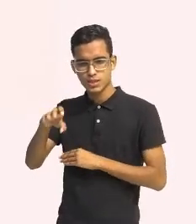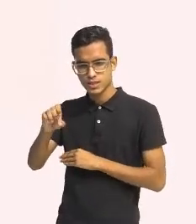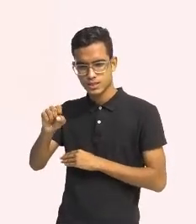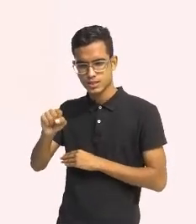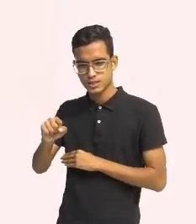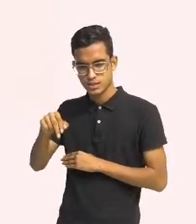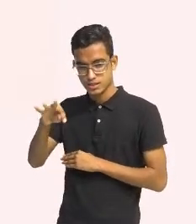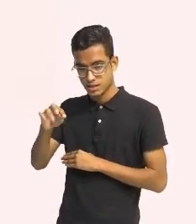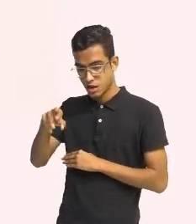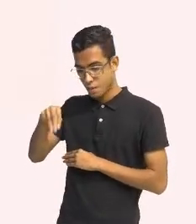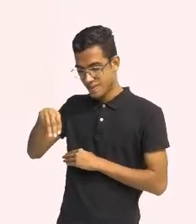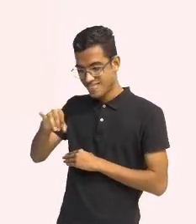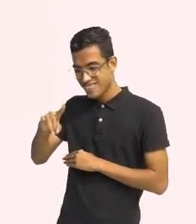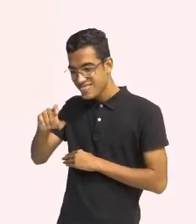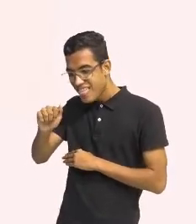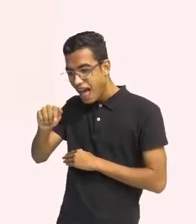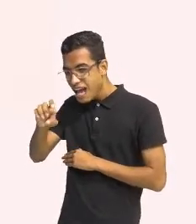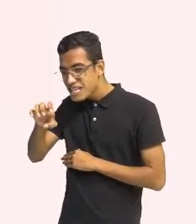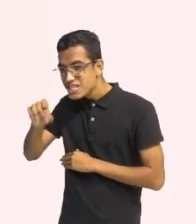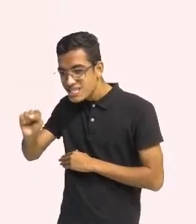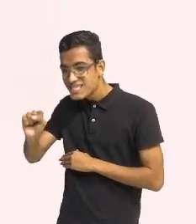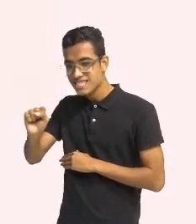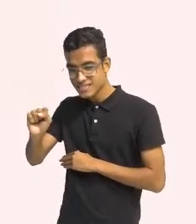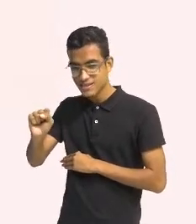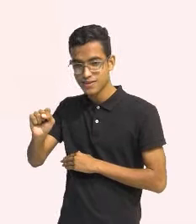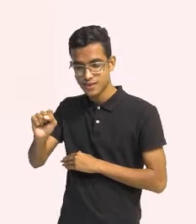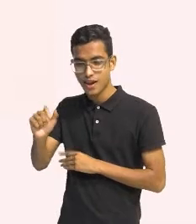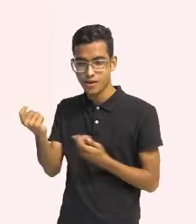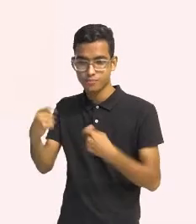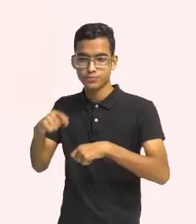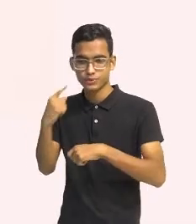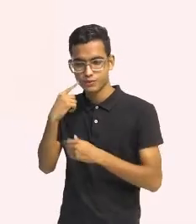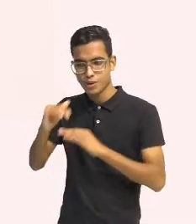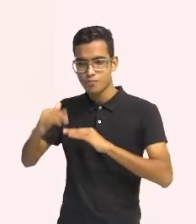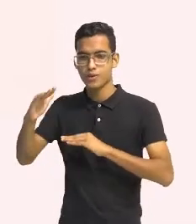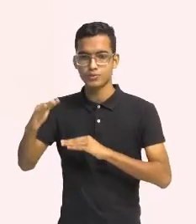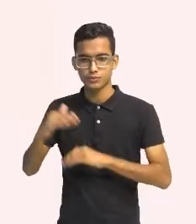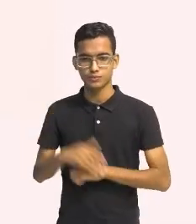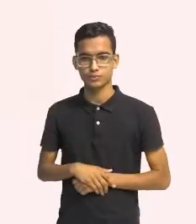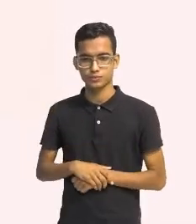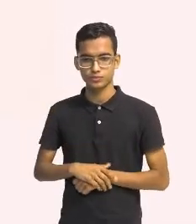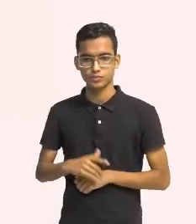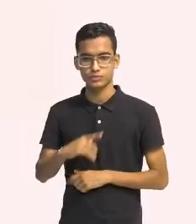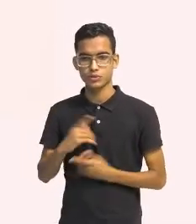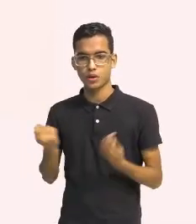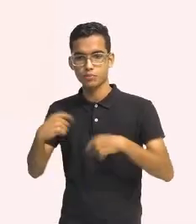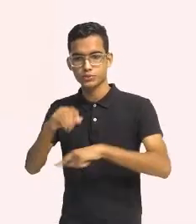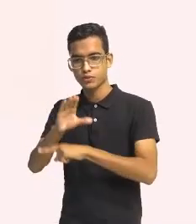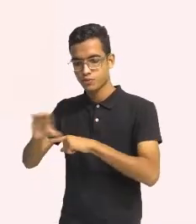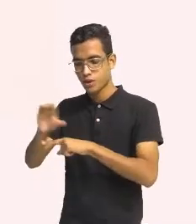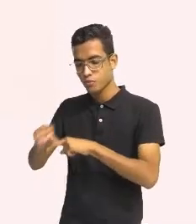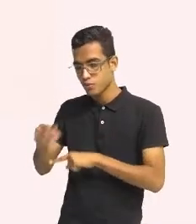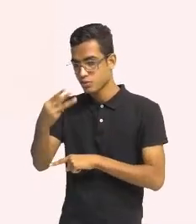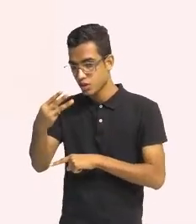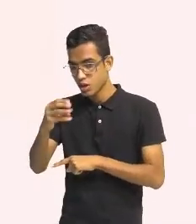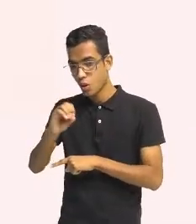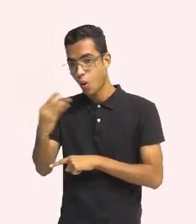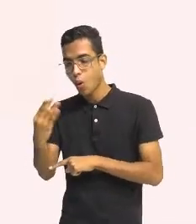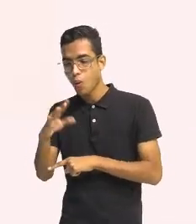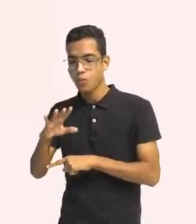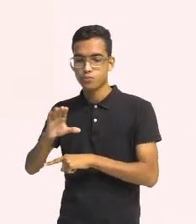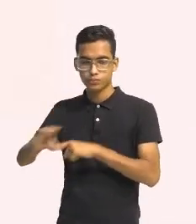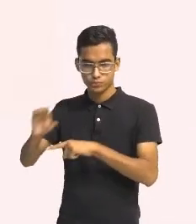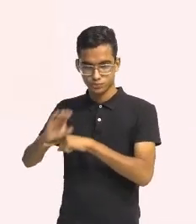a gente tem que ter pelo menos um carbono terciário ou um carbono quaternário, tá? Então, para a